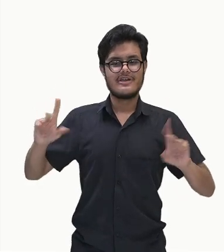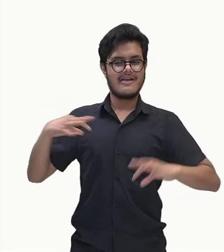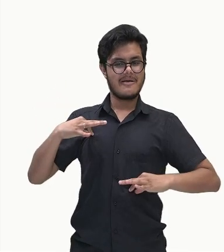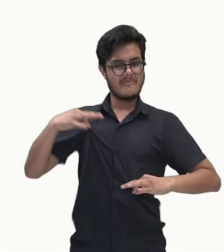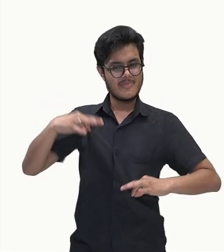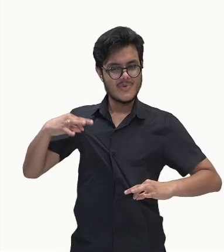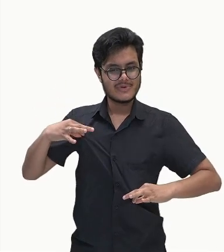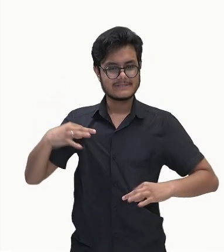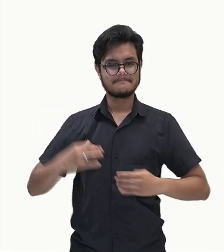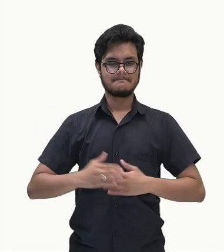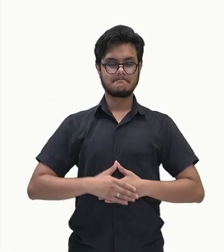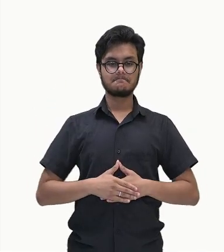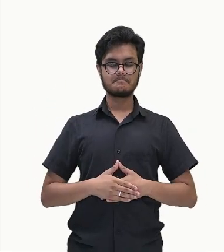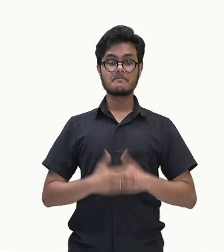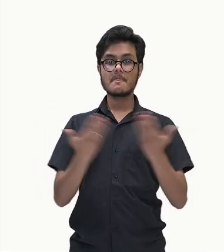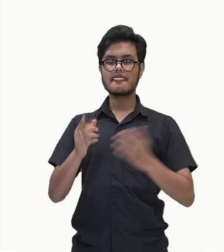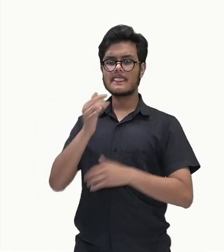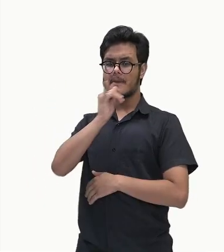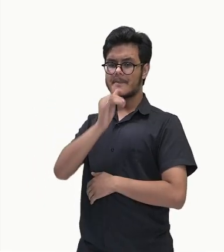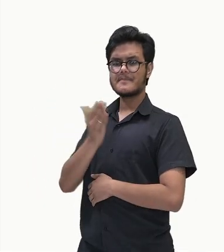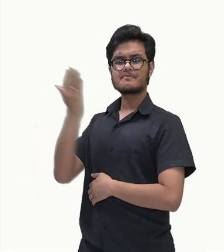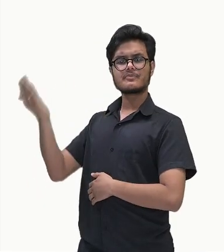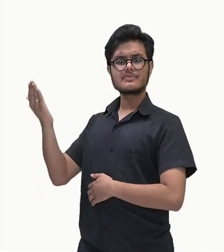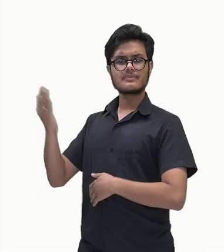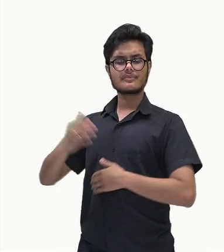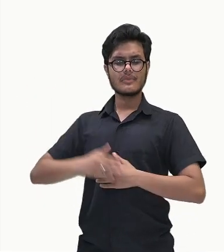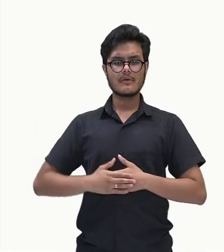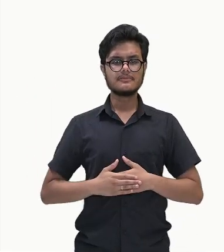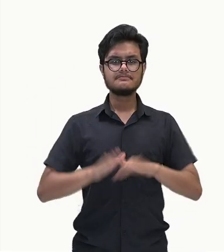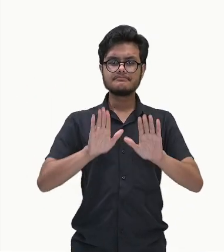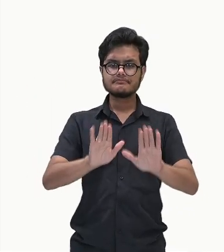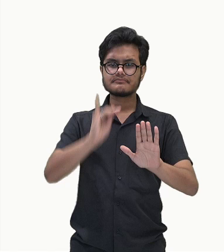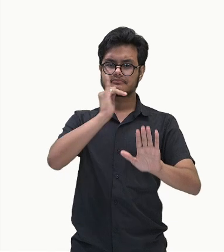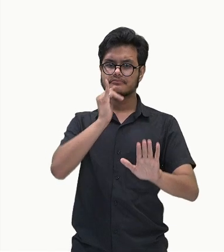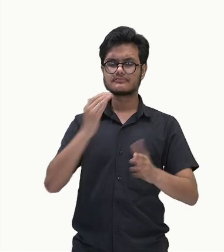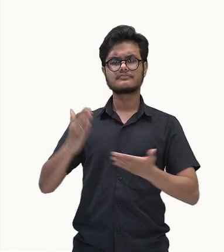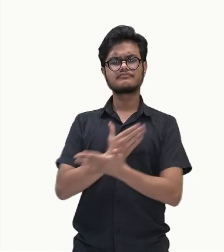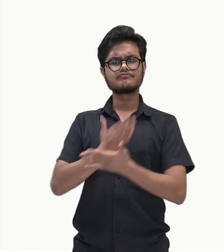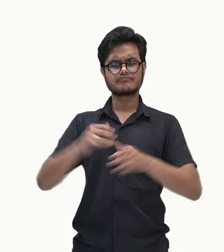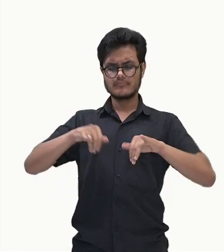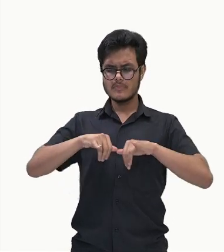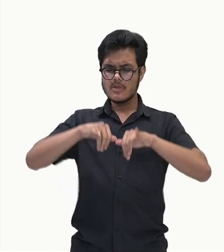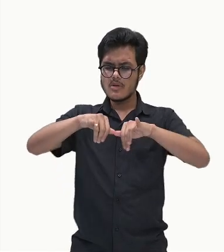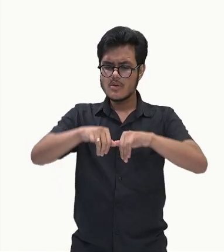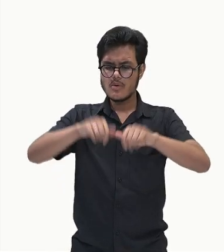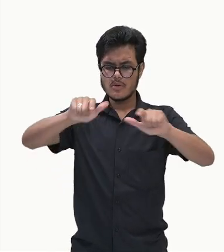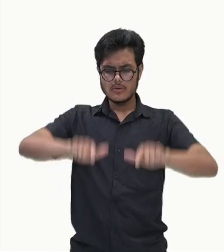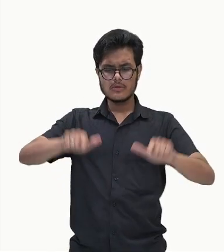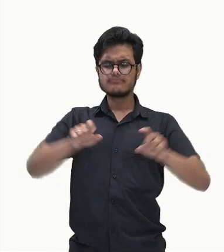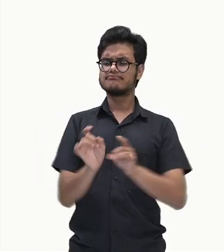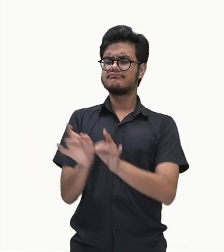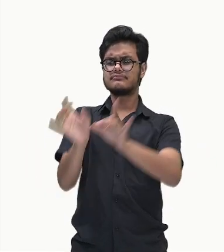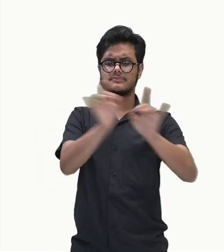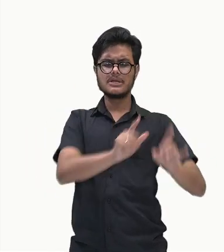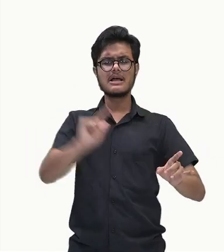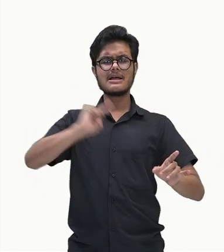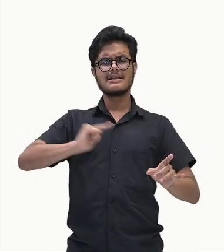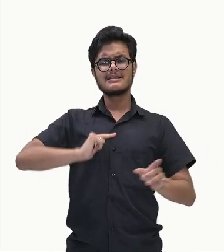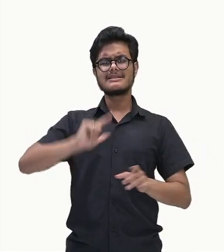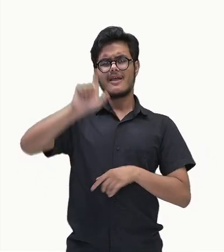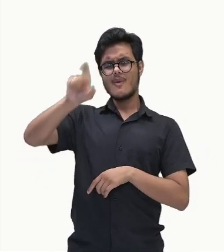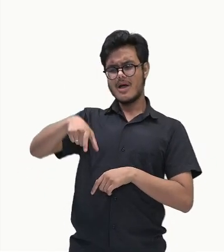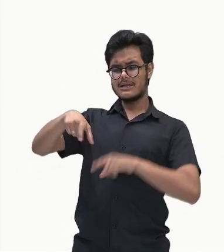e blusa vejam agora essa outra questão uma rede de supermercados fornece a seus clientes um cartão de